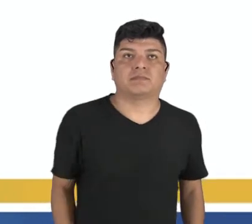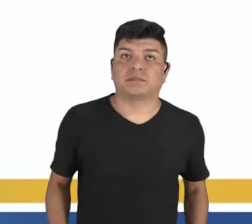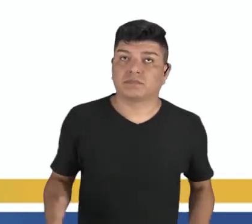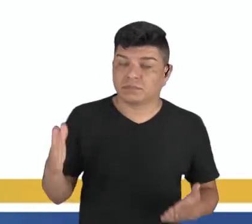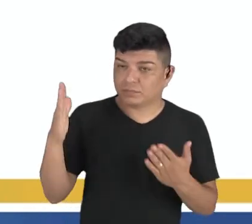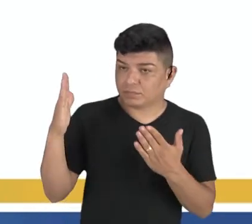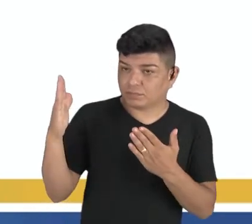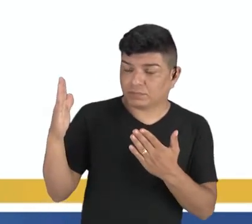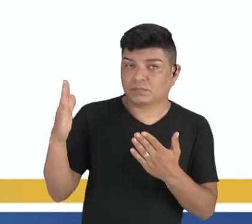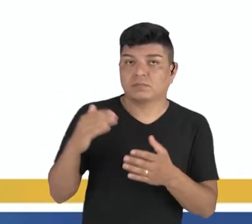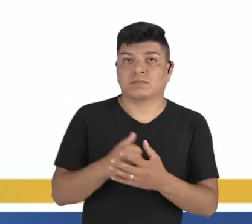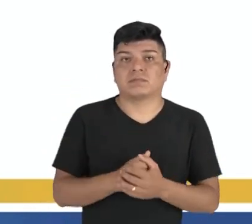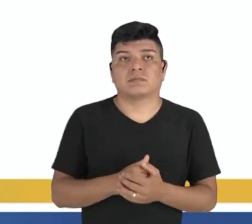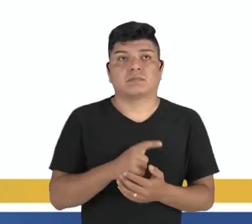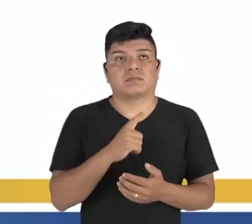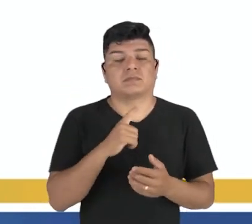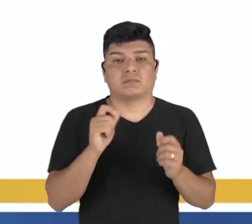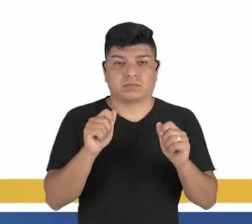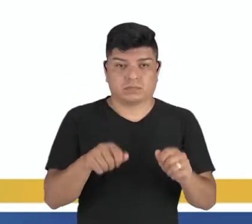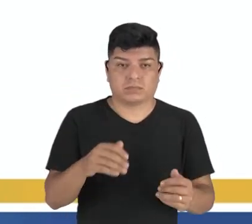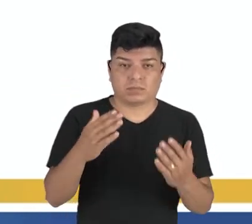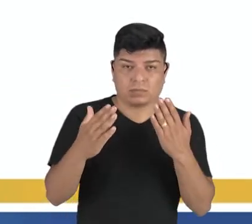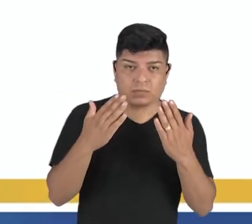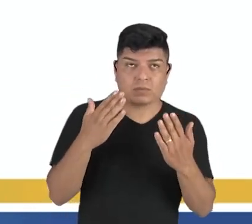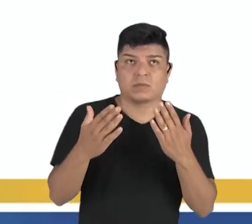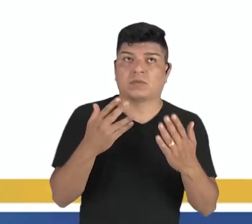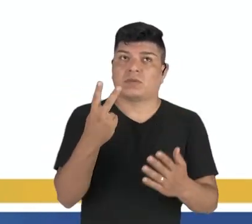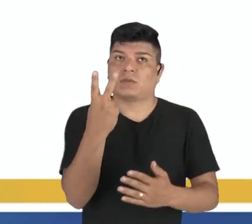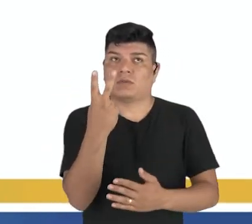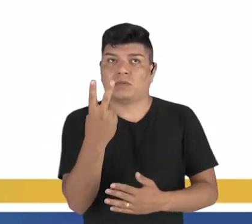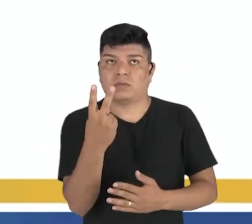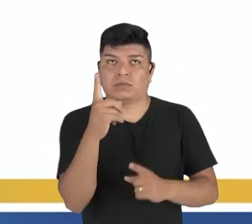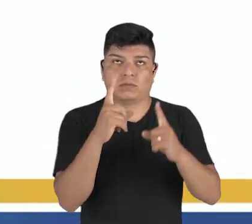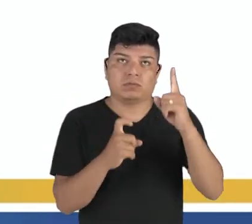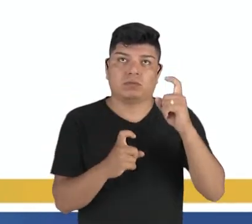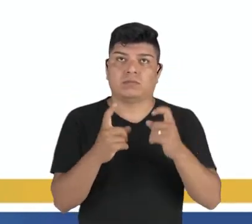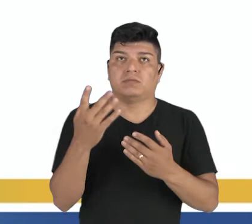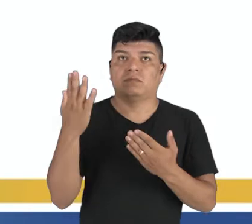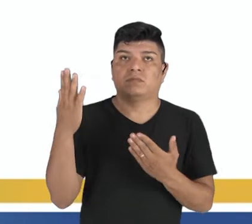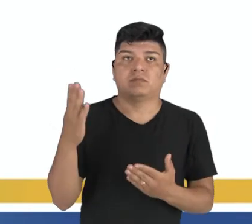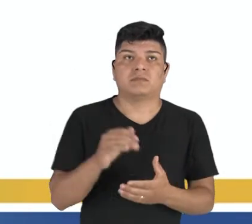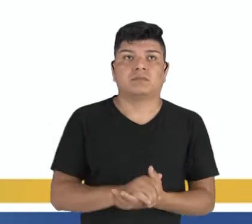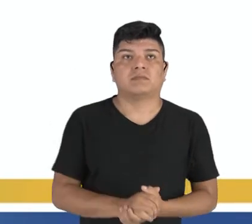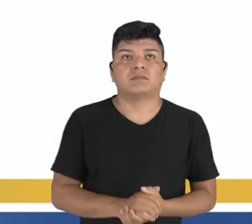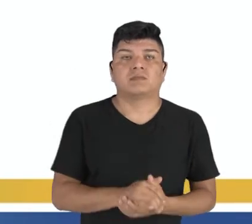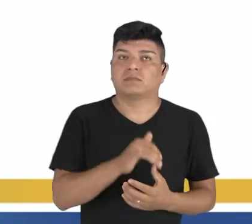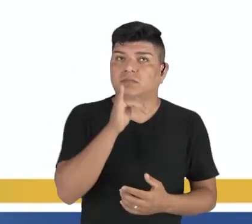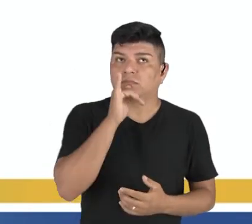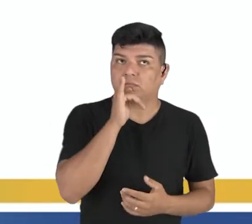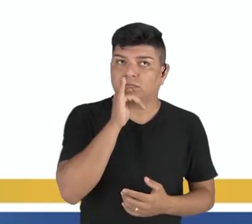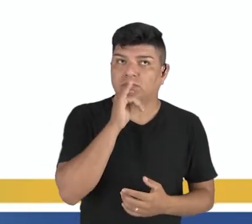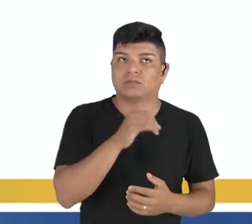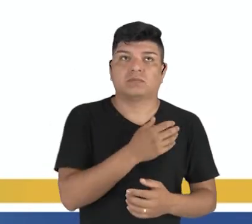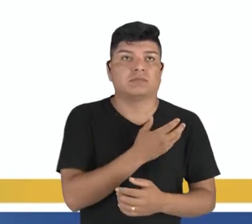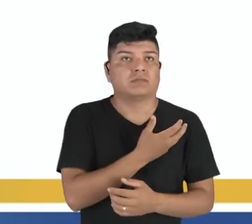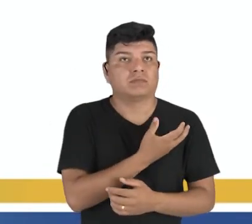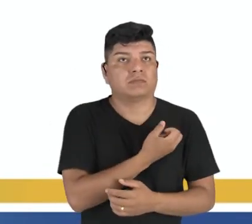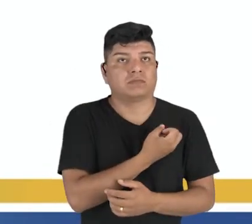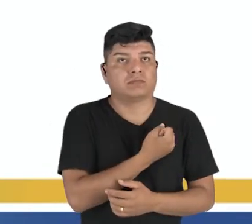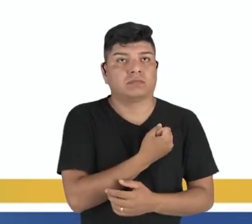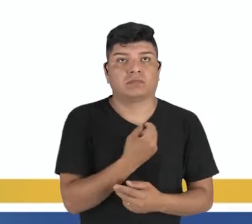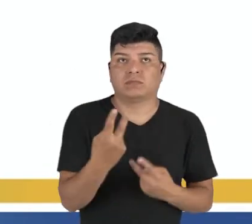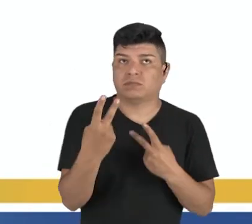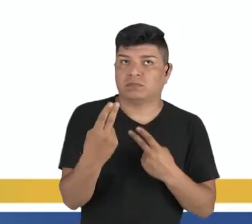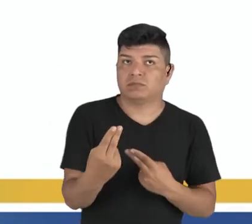nesse caso, nós também podemos relacionar duas expressões da seguinte maneira. Por exemplo,